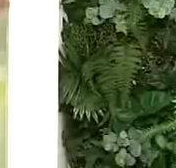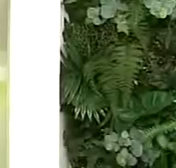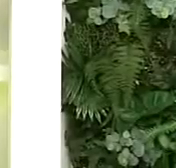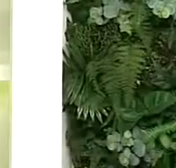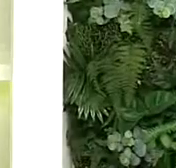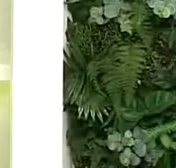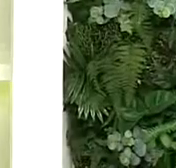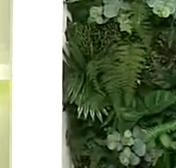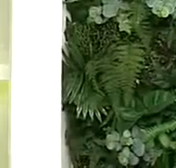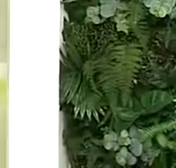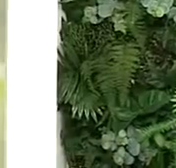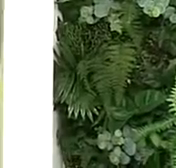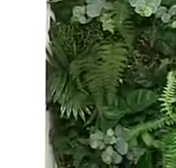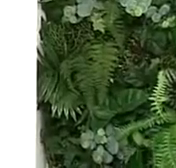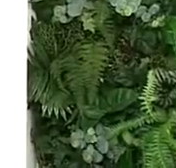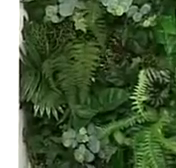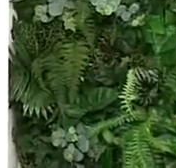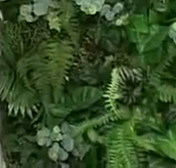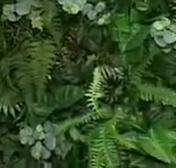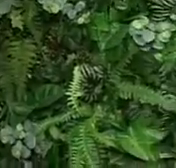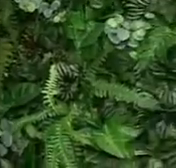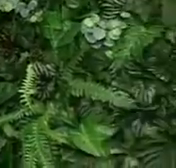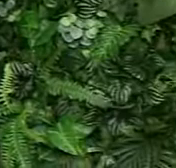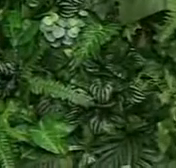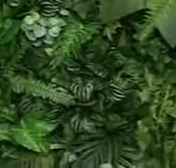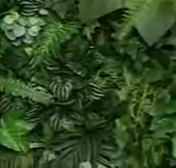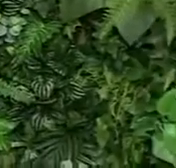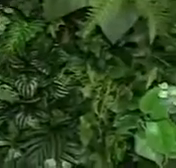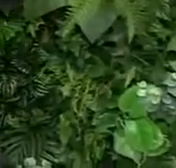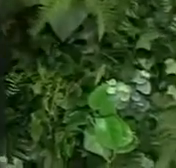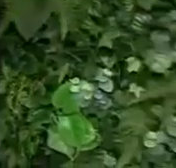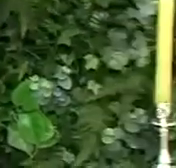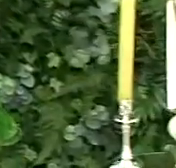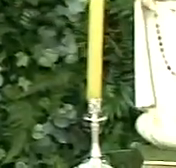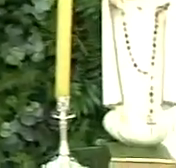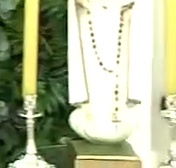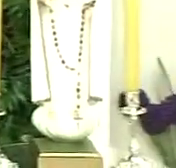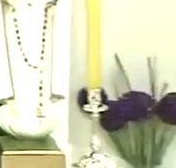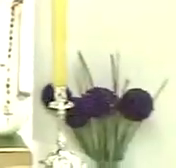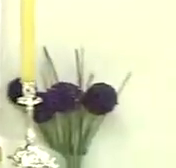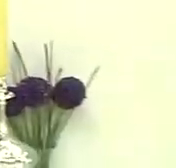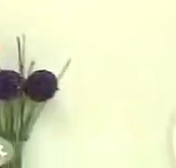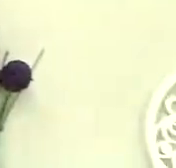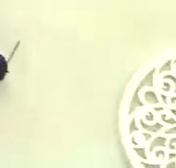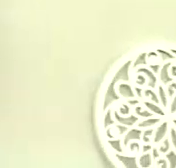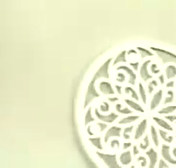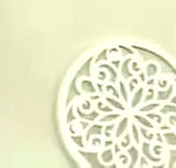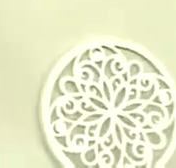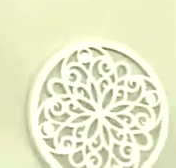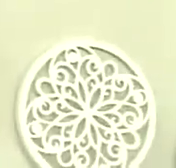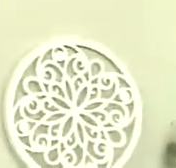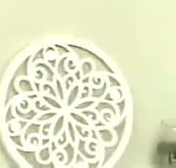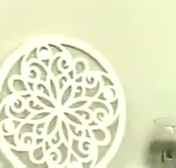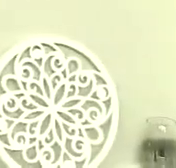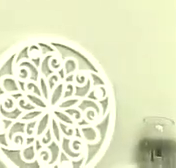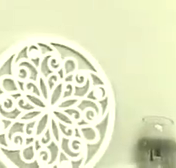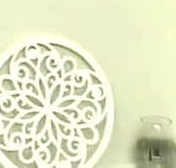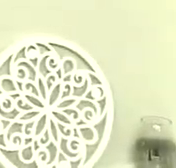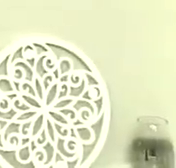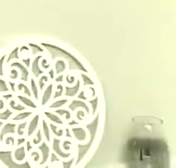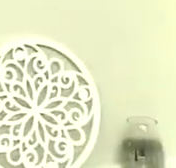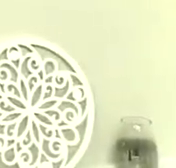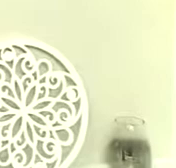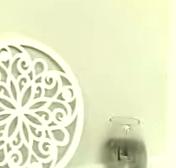noite, amigos de todo o Brasil. É um momento sagrado. O órgão já está tocando, o sino soando e Nossa Senhora de Fátima aguarda as